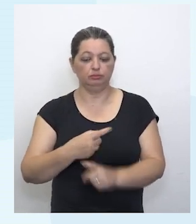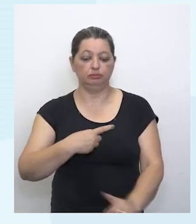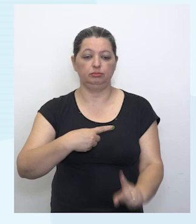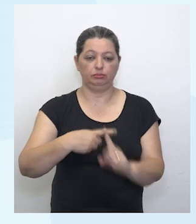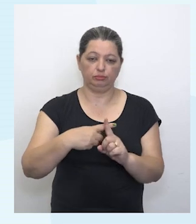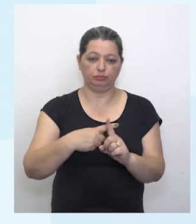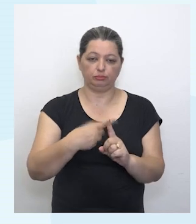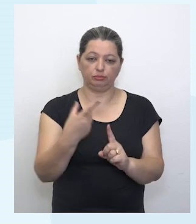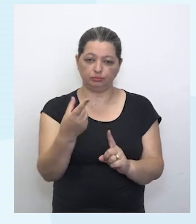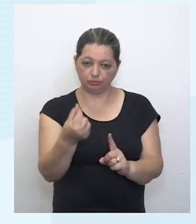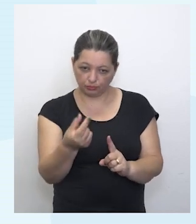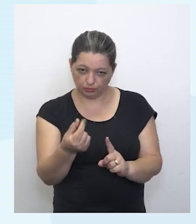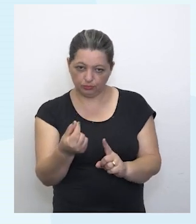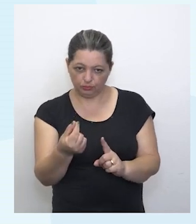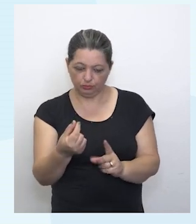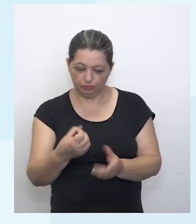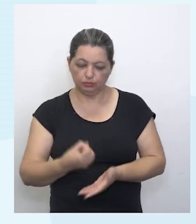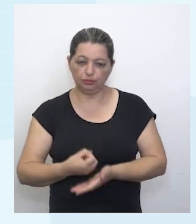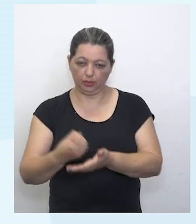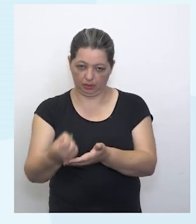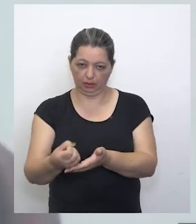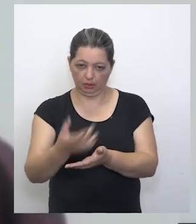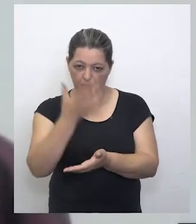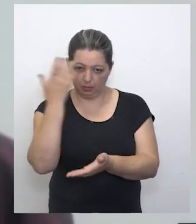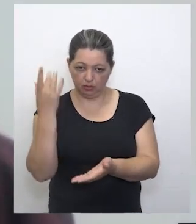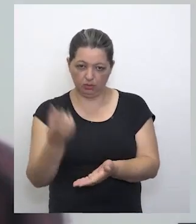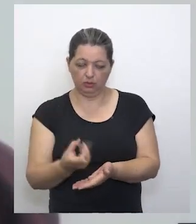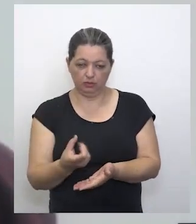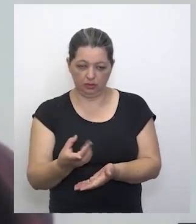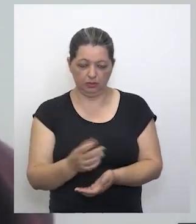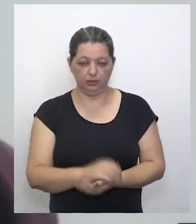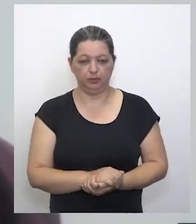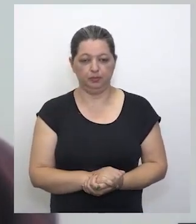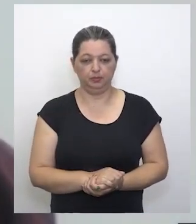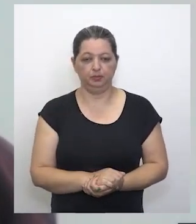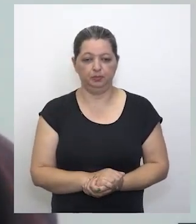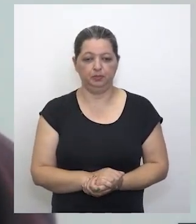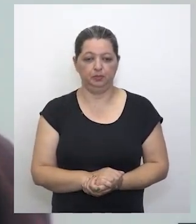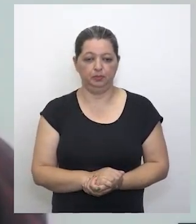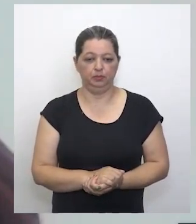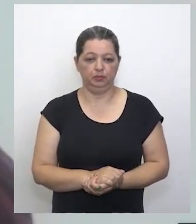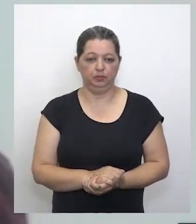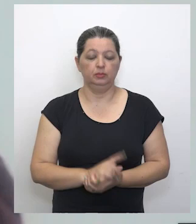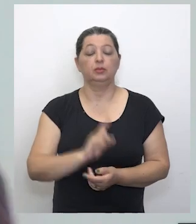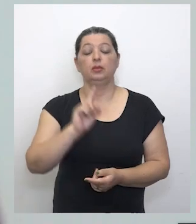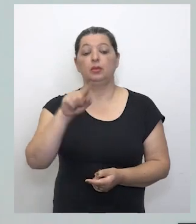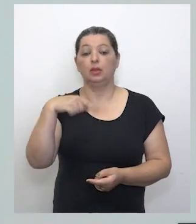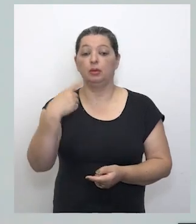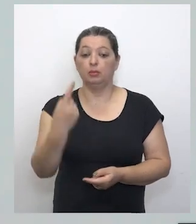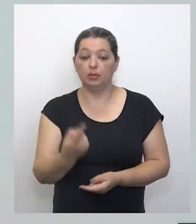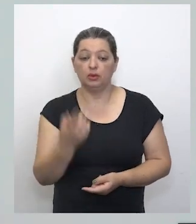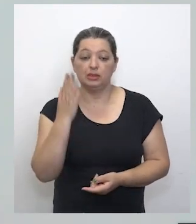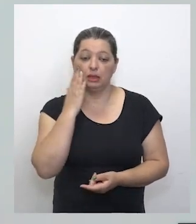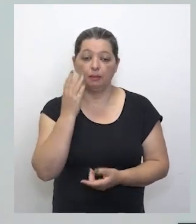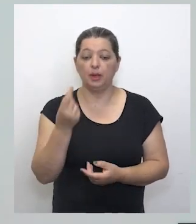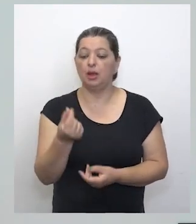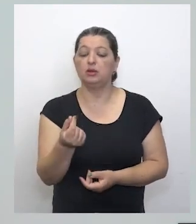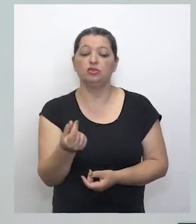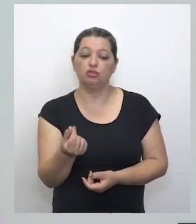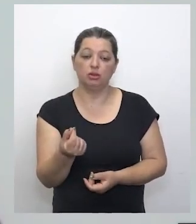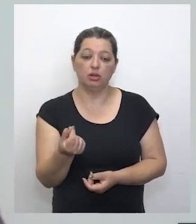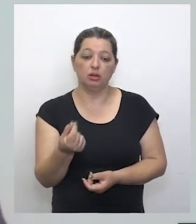das notas entregues ao fornecedor, né? Em seguida, é necessário achar quanto que a diretora vai receber de